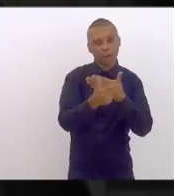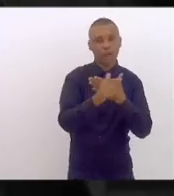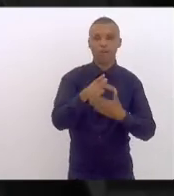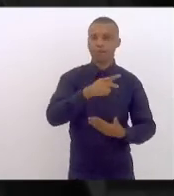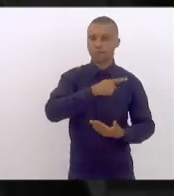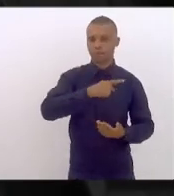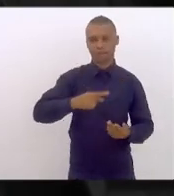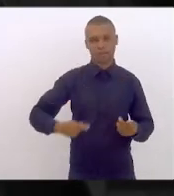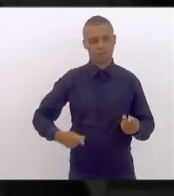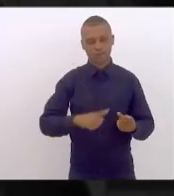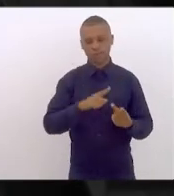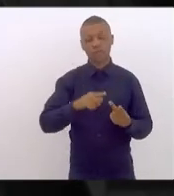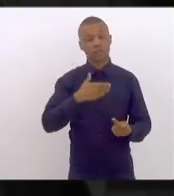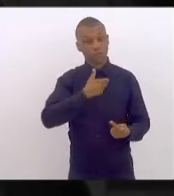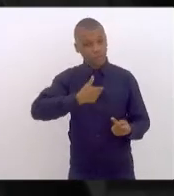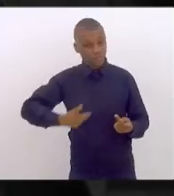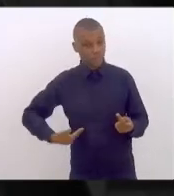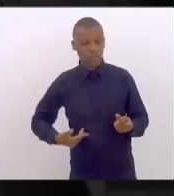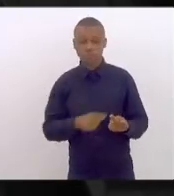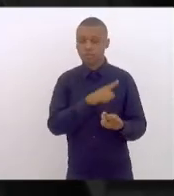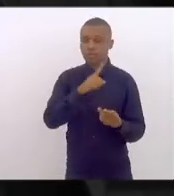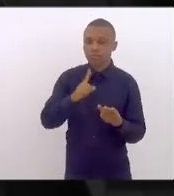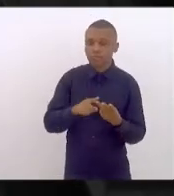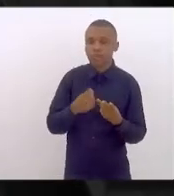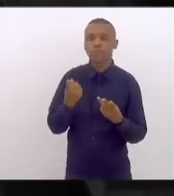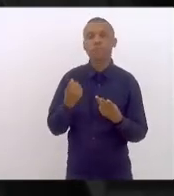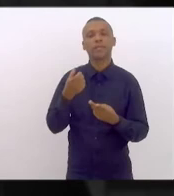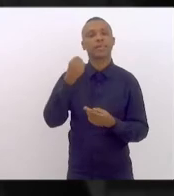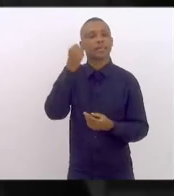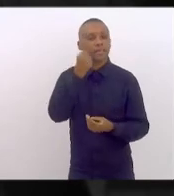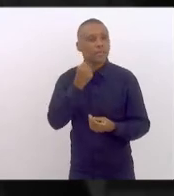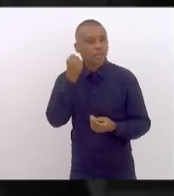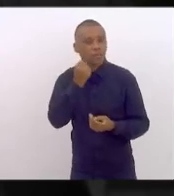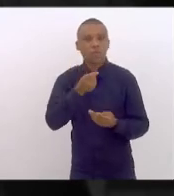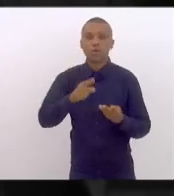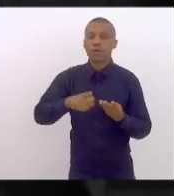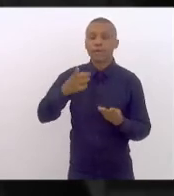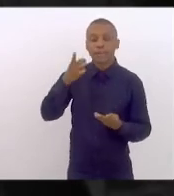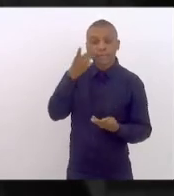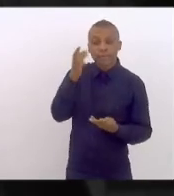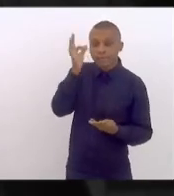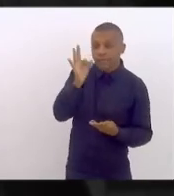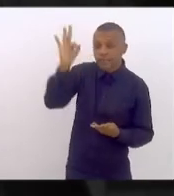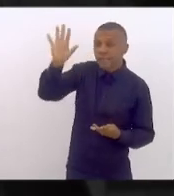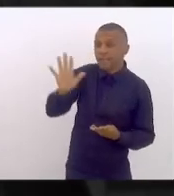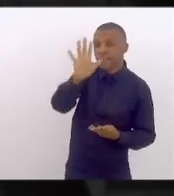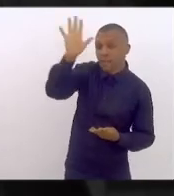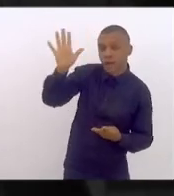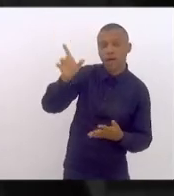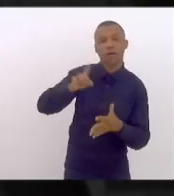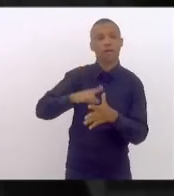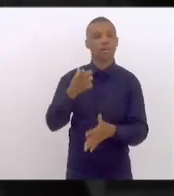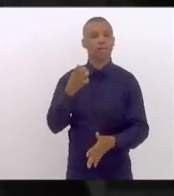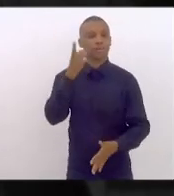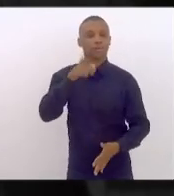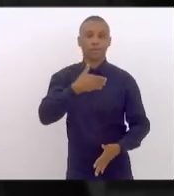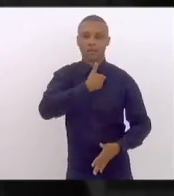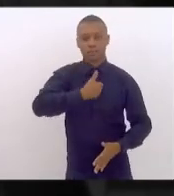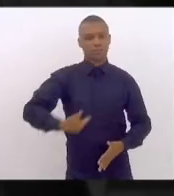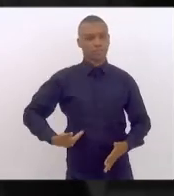República governador do Estado Senador deputado federal e deputado estadual